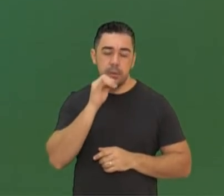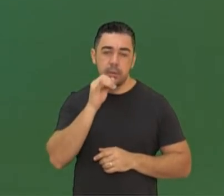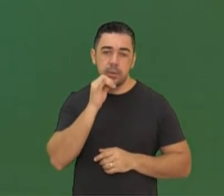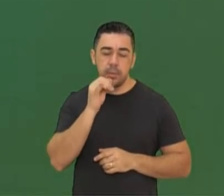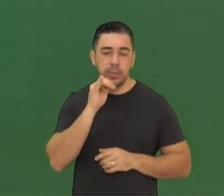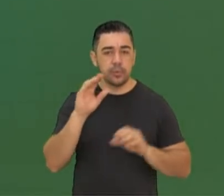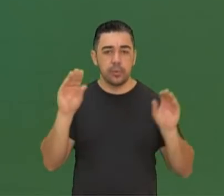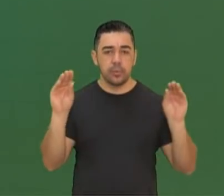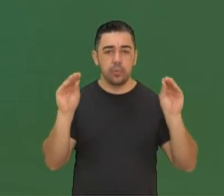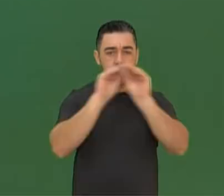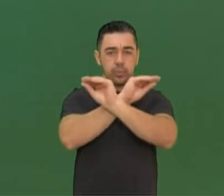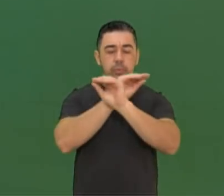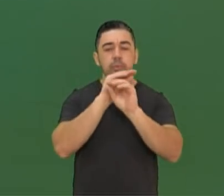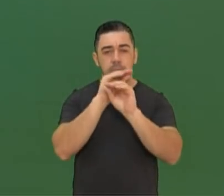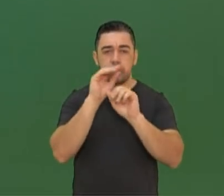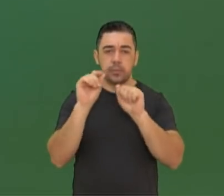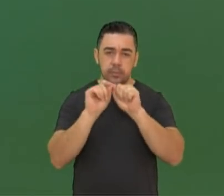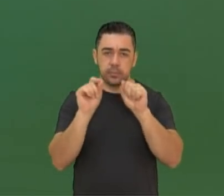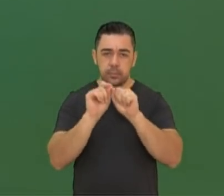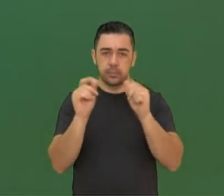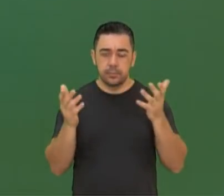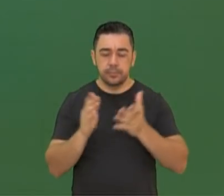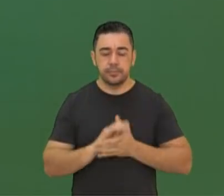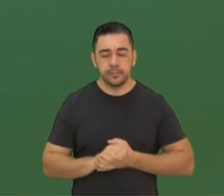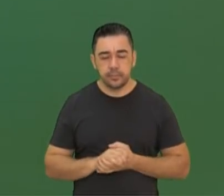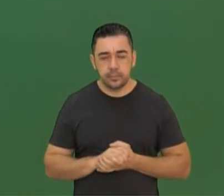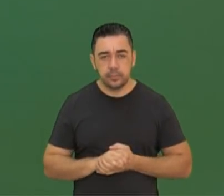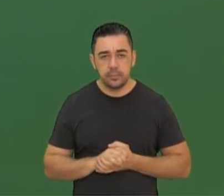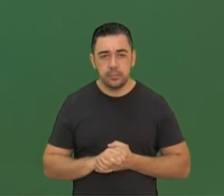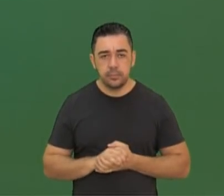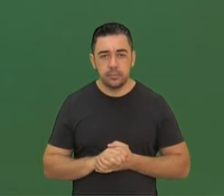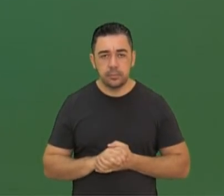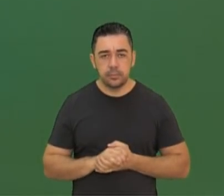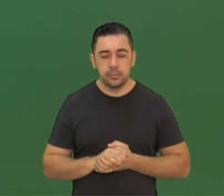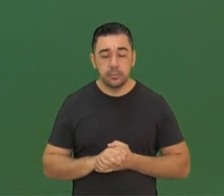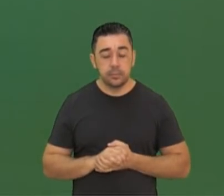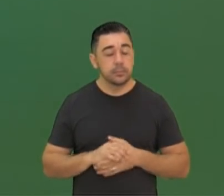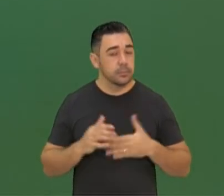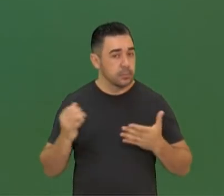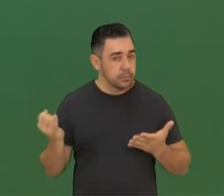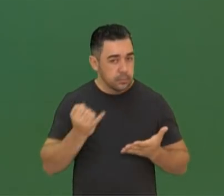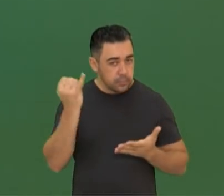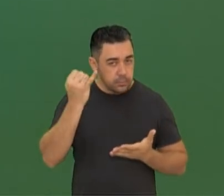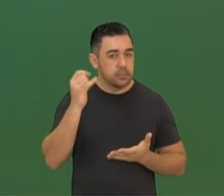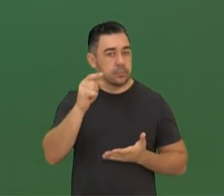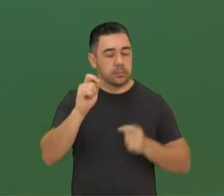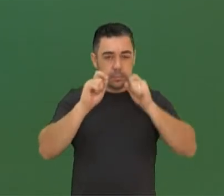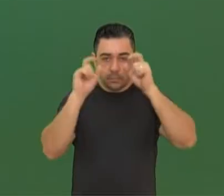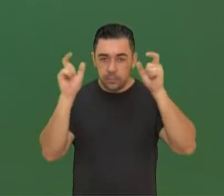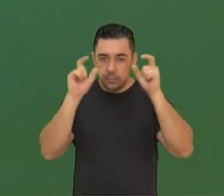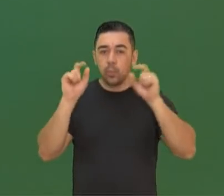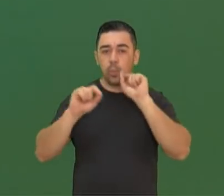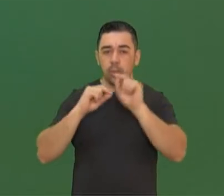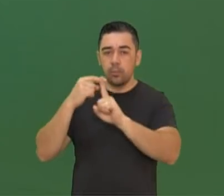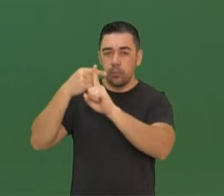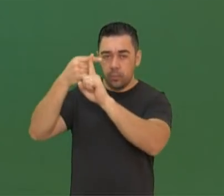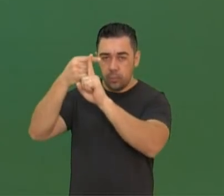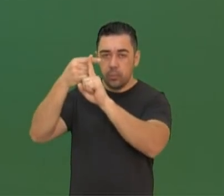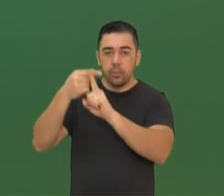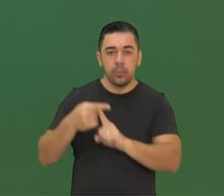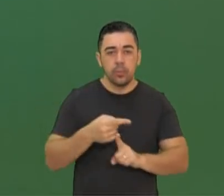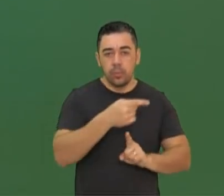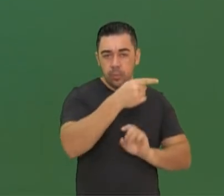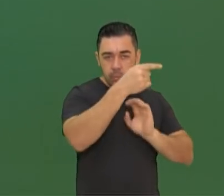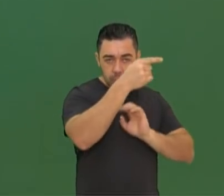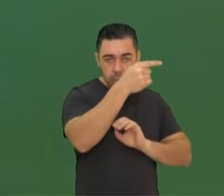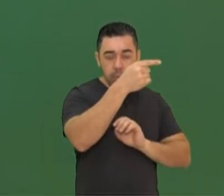aqui desse lado somando com a, eu vou passar para o outro lado subtraindo. Tá? É importante que nesse caso em particular, ele é positivo e ele vai para o outro lado